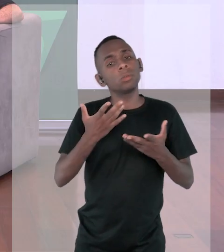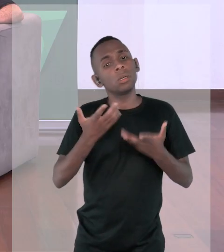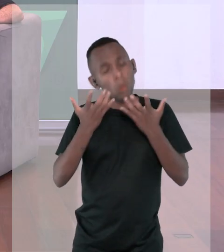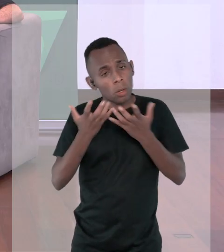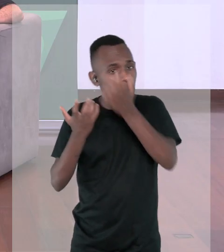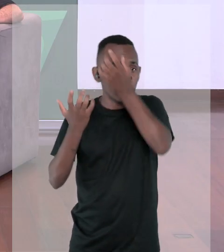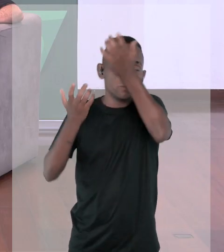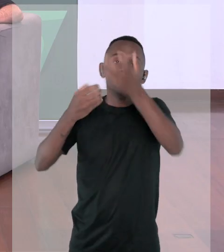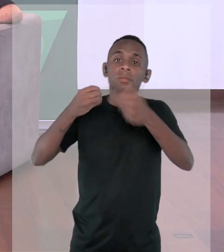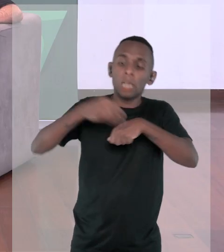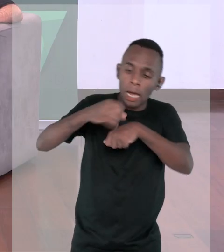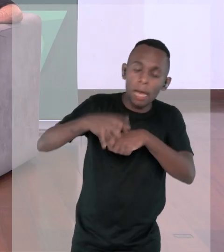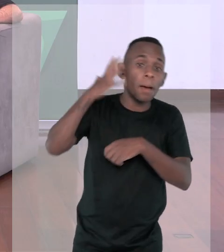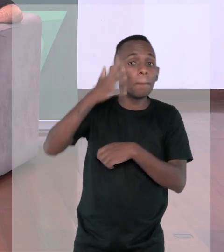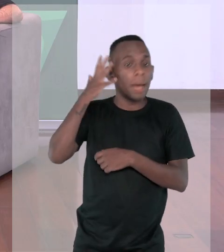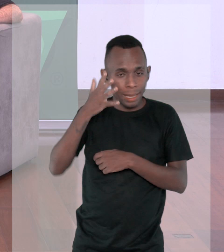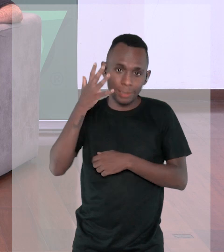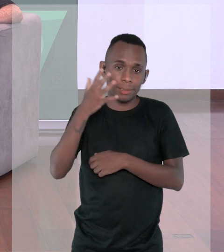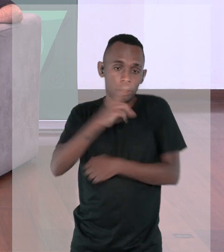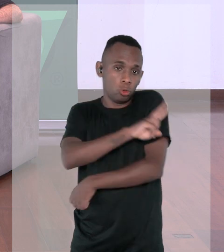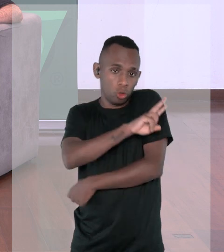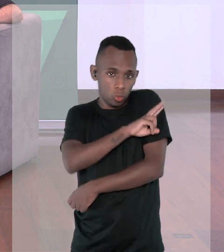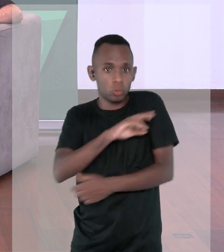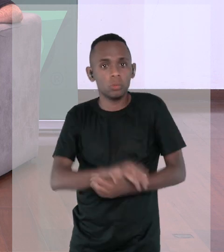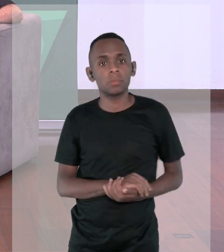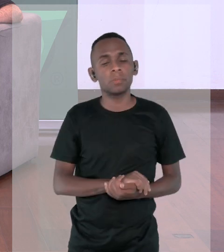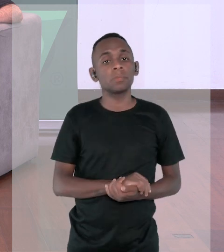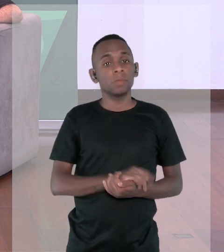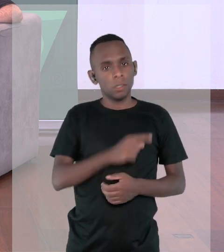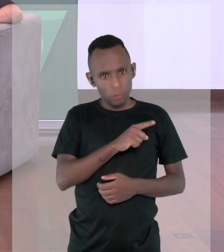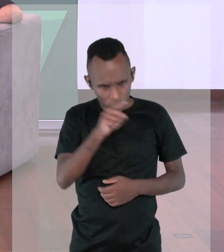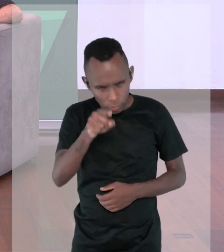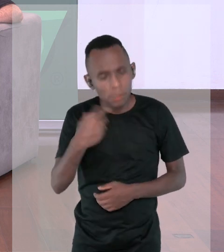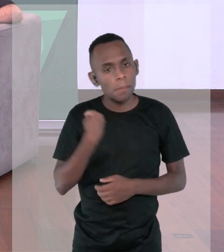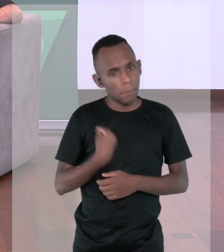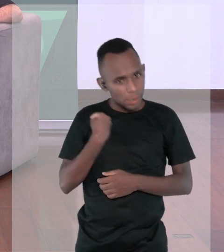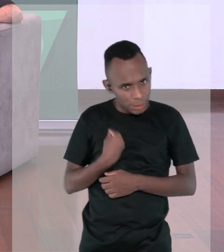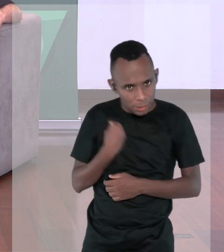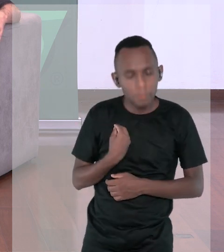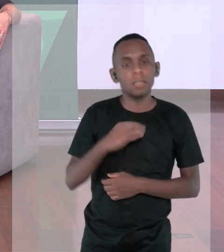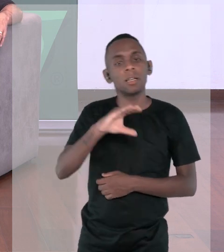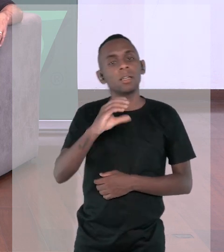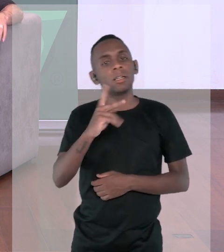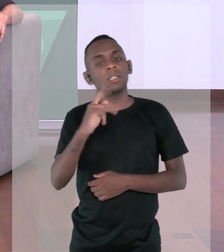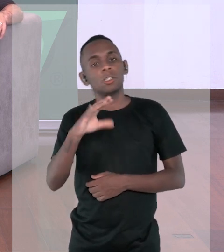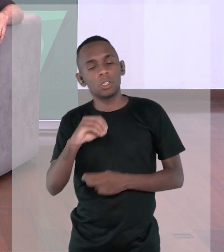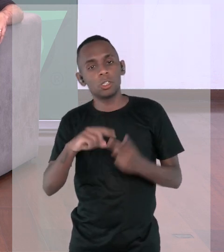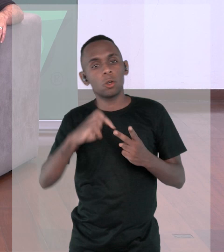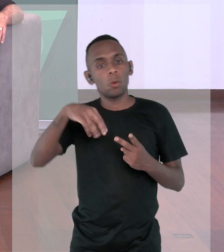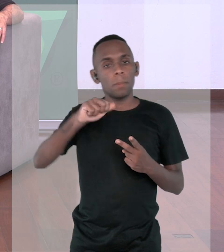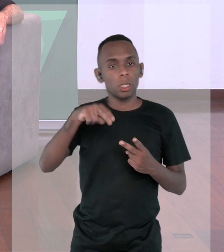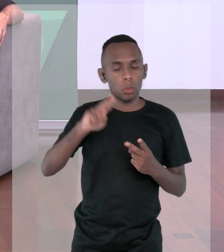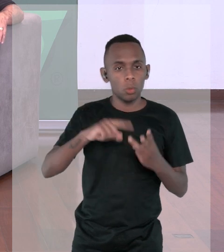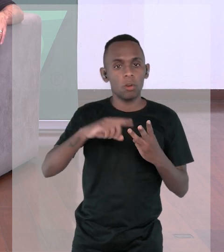para meus colegas no 2º módulo. E nós fomos, você estava nesse dia, estávamos Chico, Manu, Fabrício,